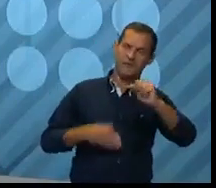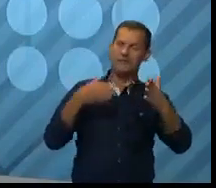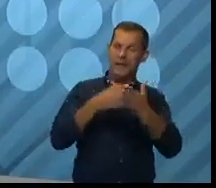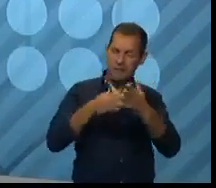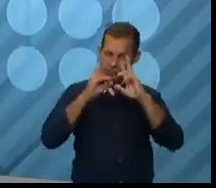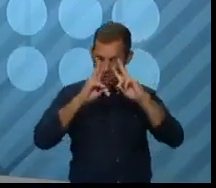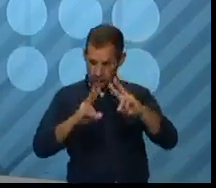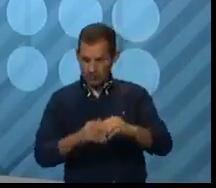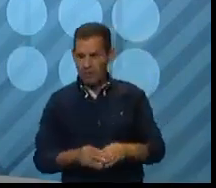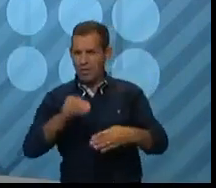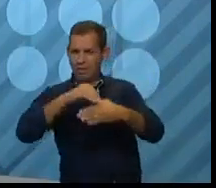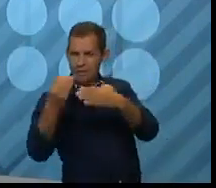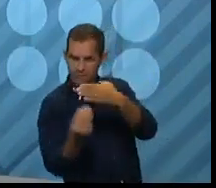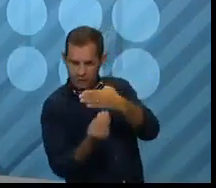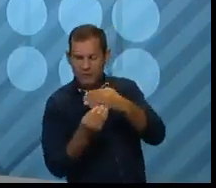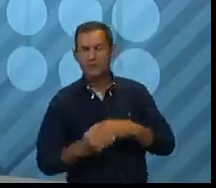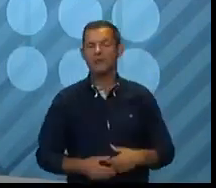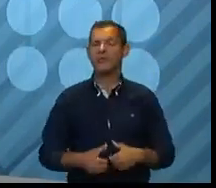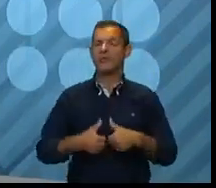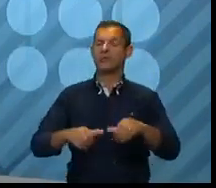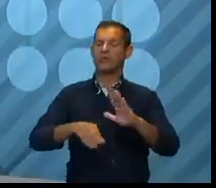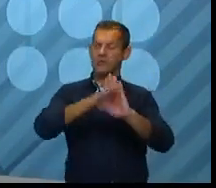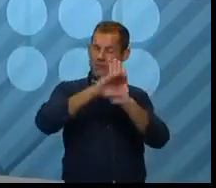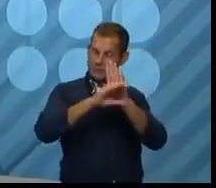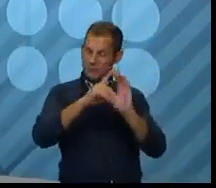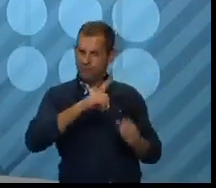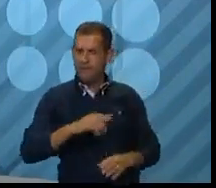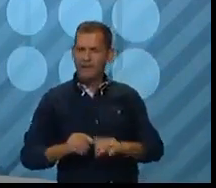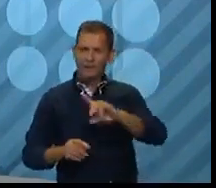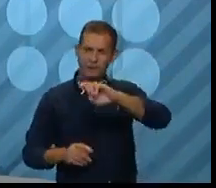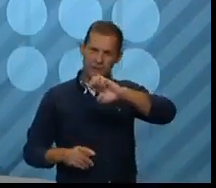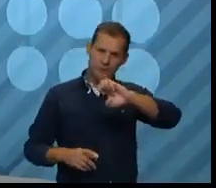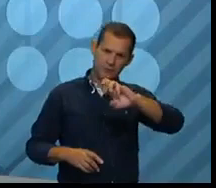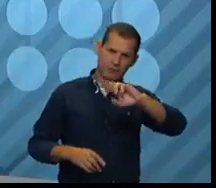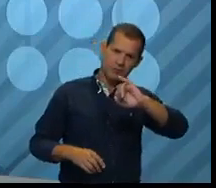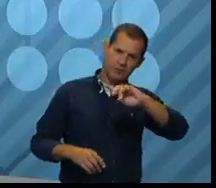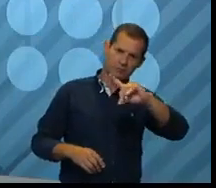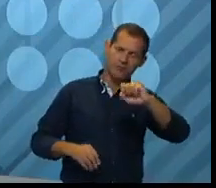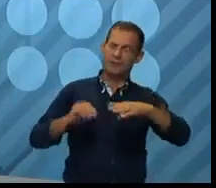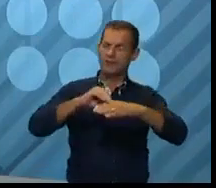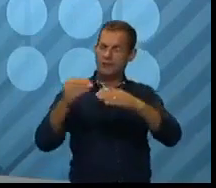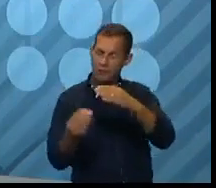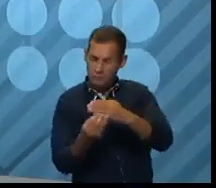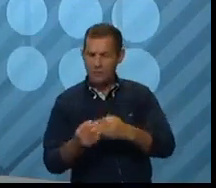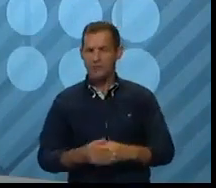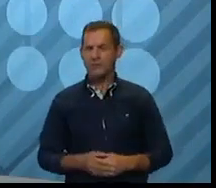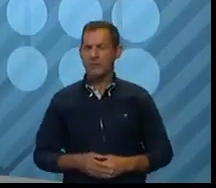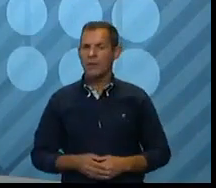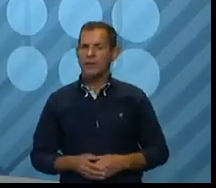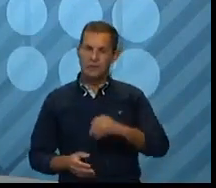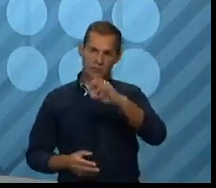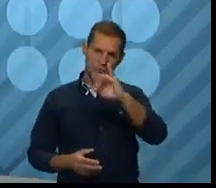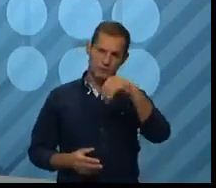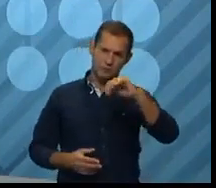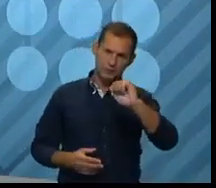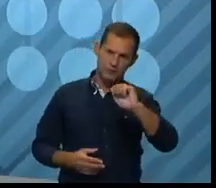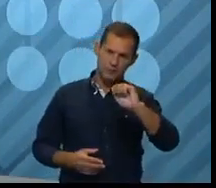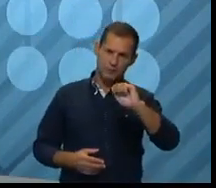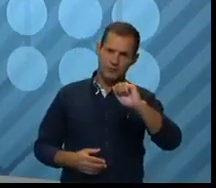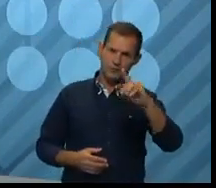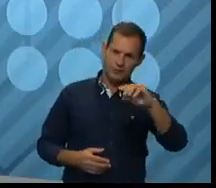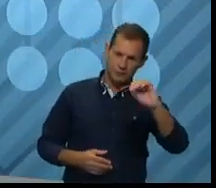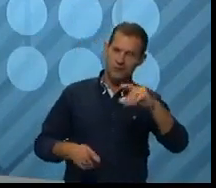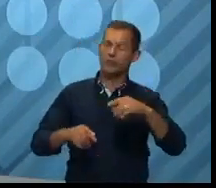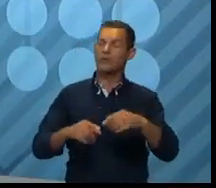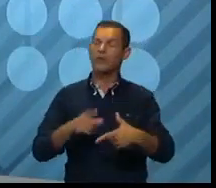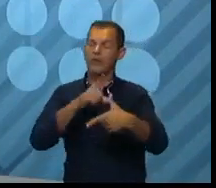e viu as aplicações desses conceitos, As derivadas, elas têm uma grande aplicação na parte de otimização. Quando nós estamos trabalhando